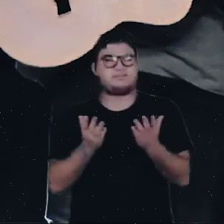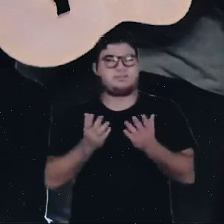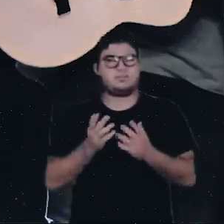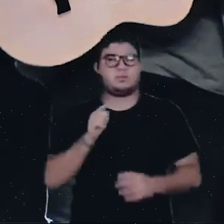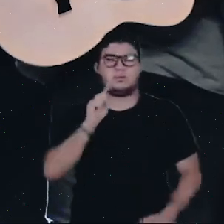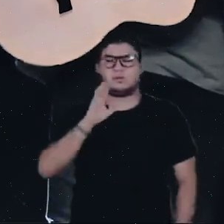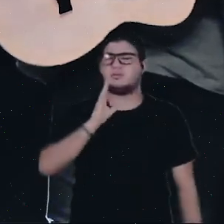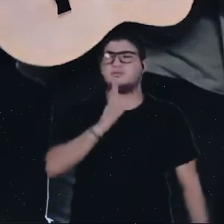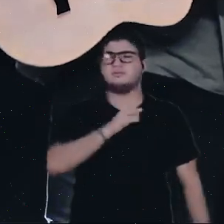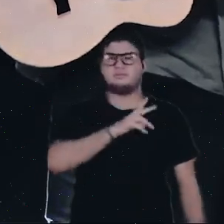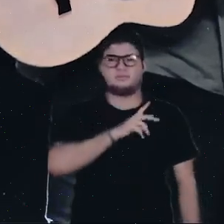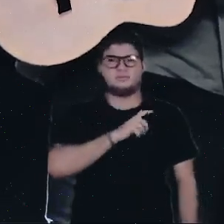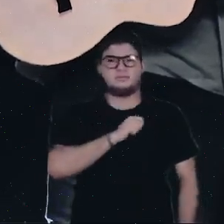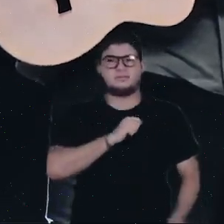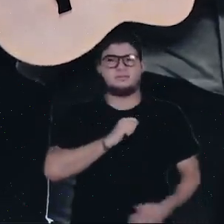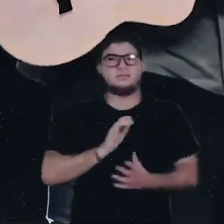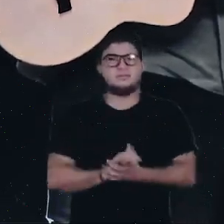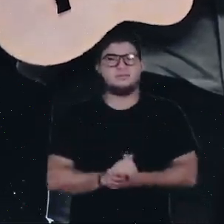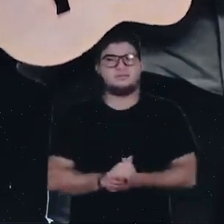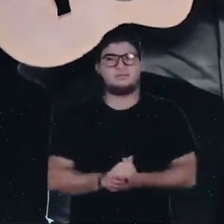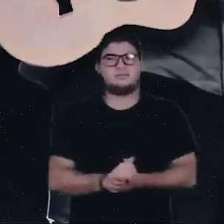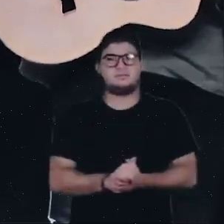é amada.